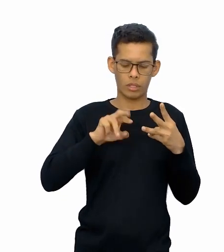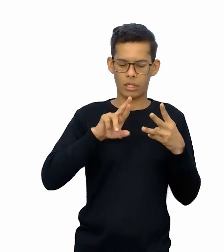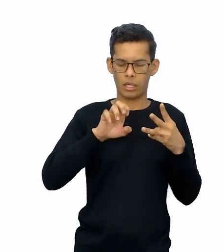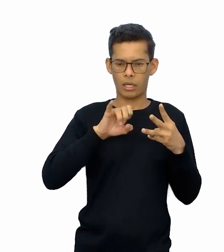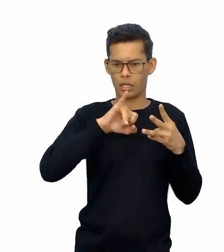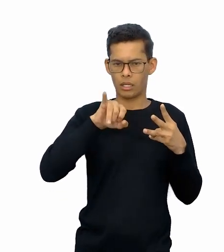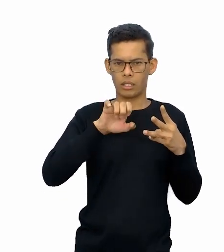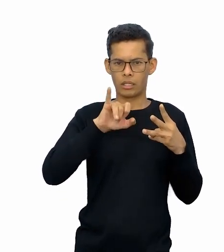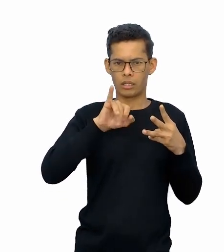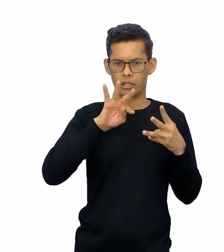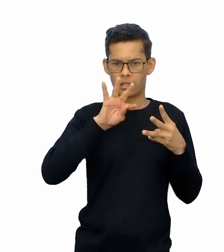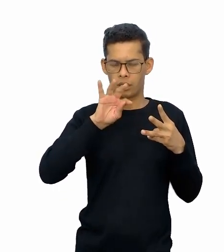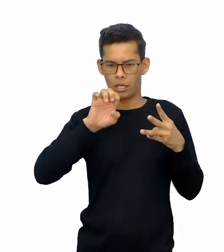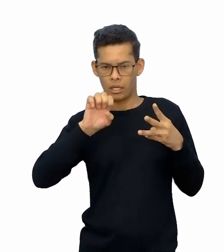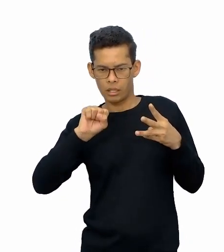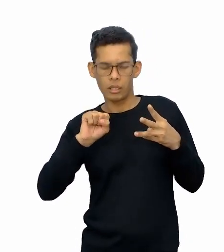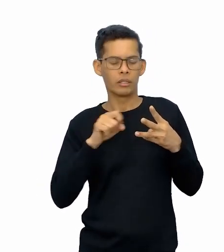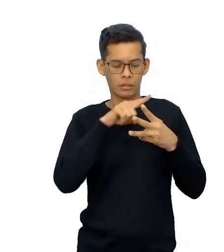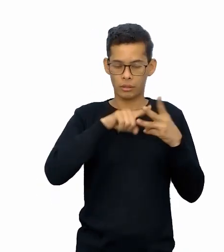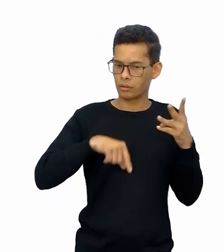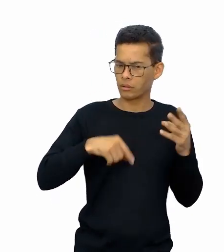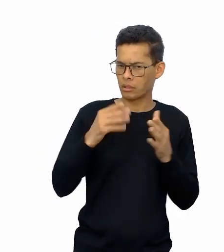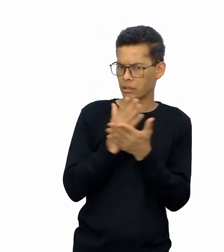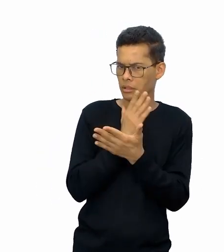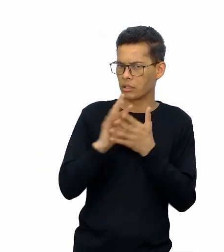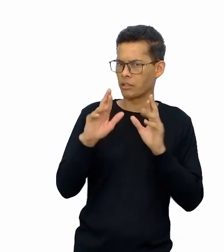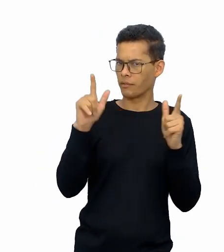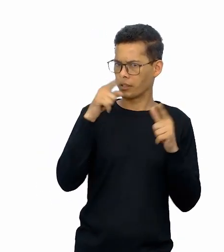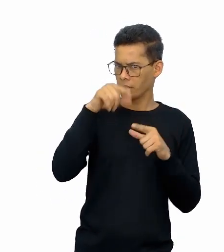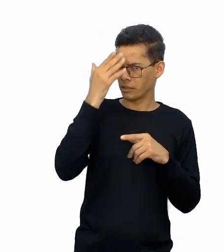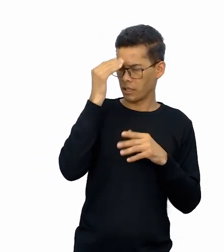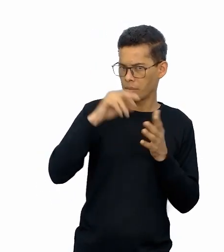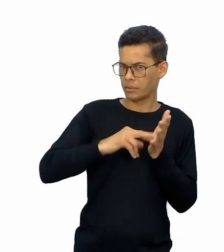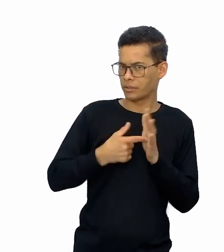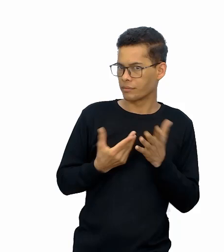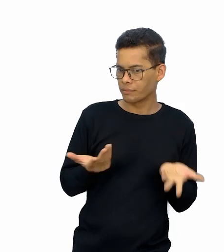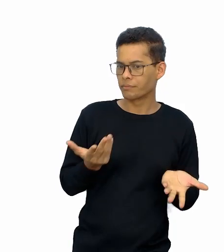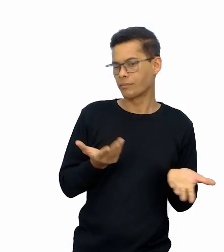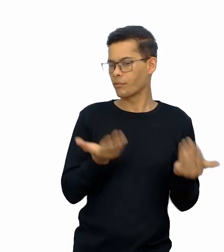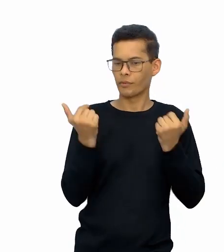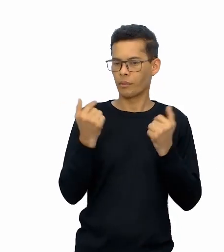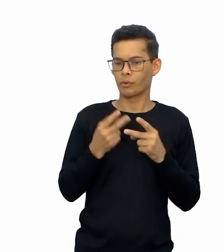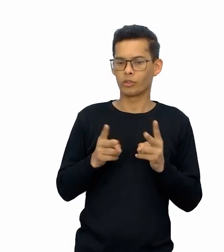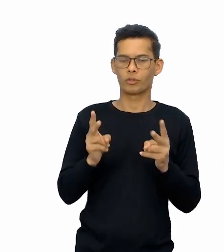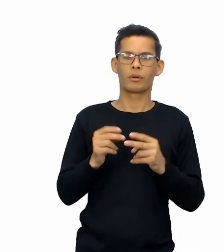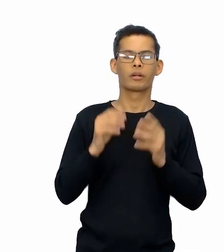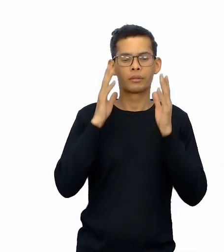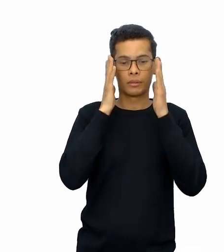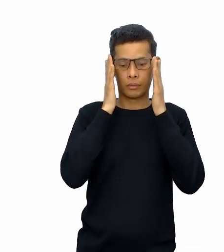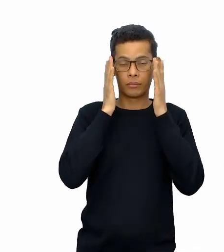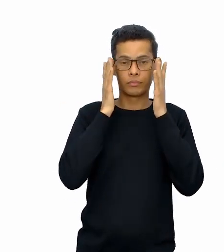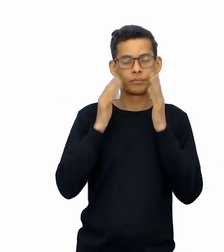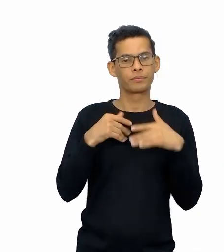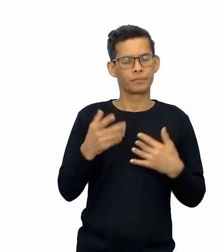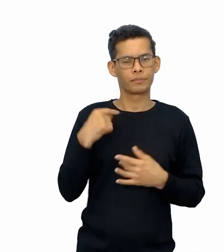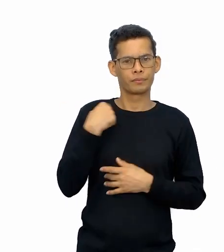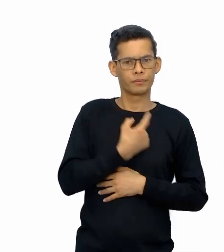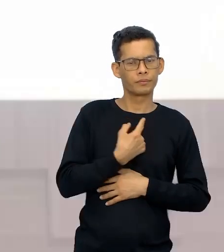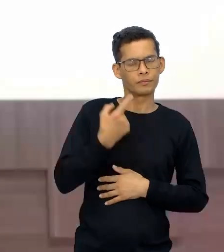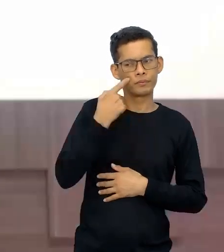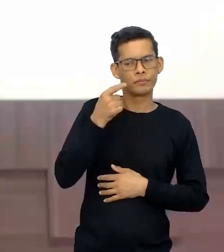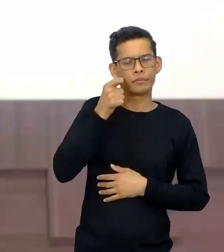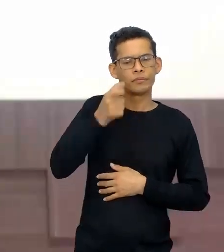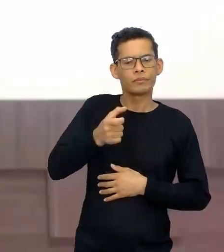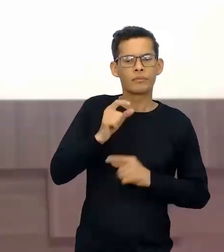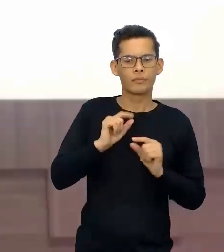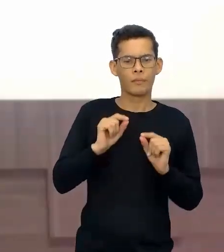nossa proposta de sistematização do nosso experimento. Bom, vamos continuar? Então, a nossa intenção